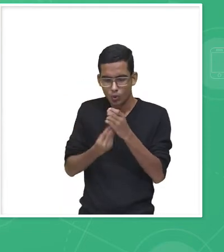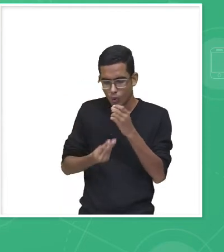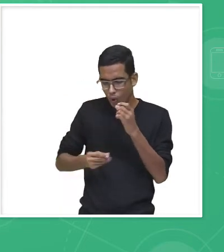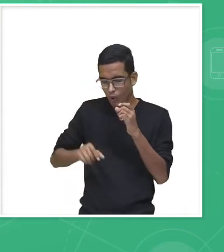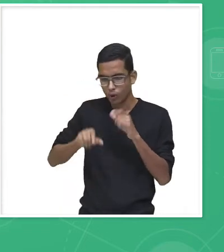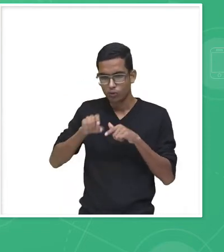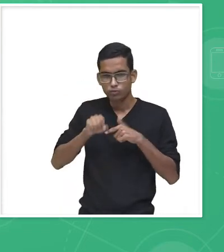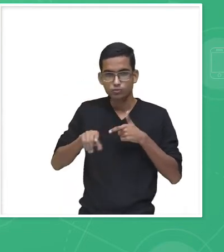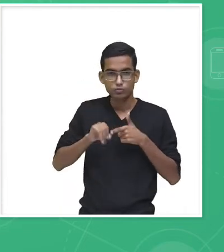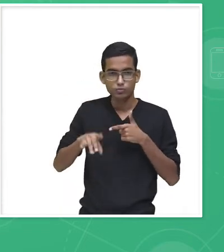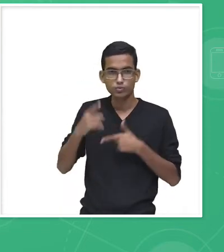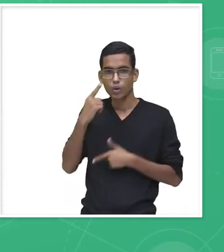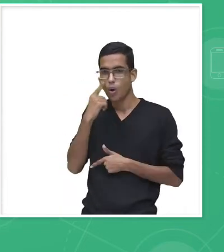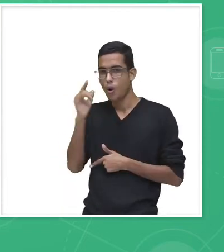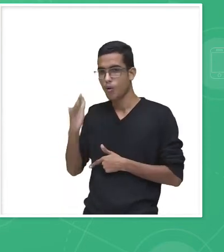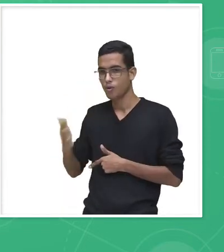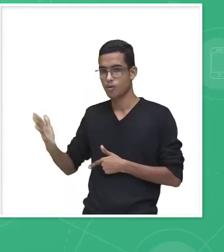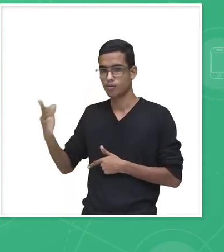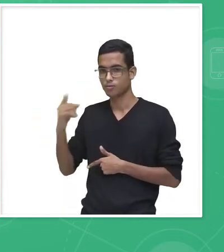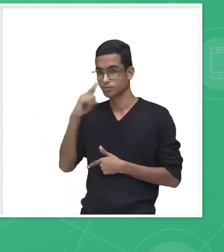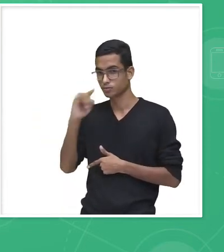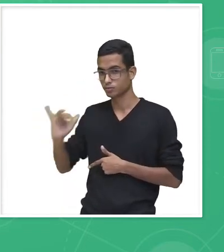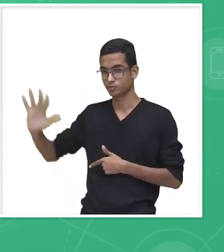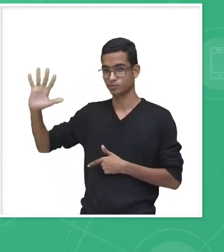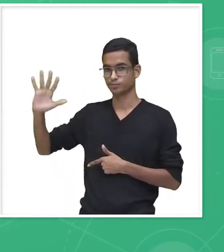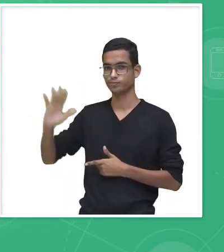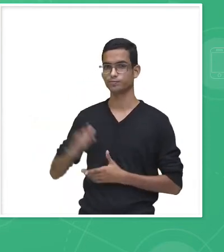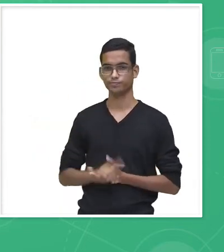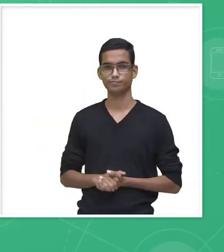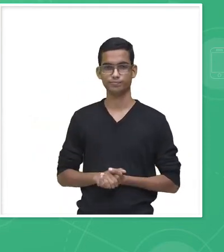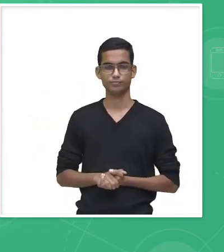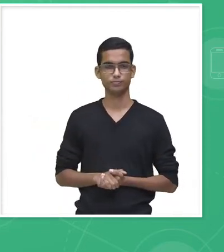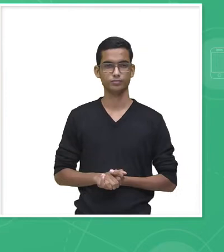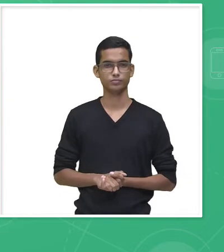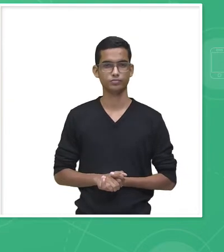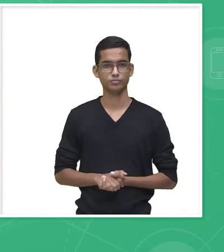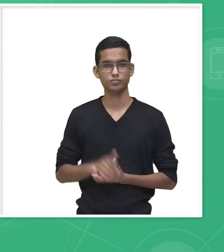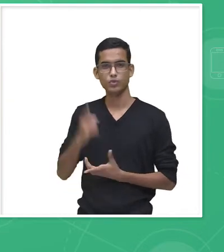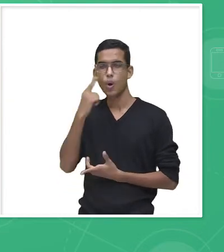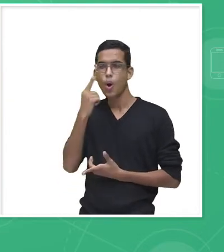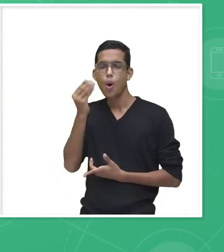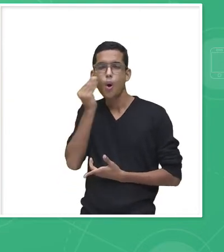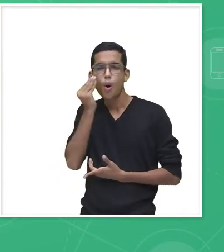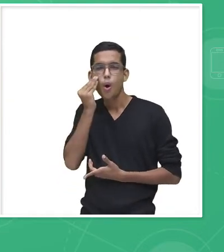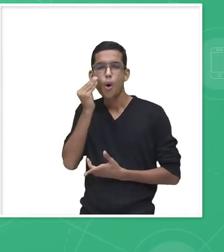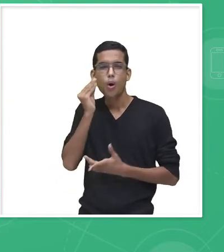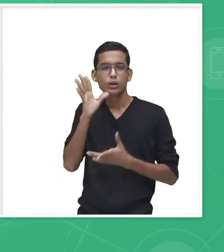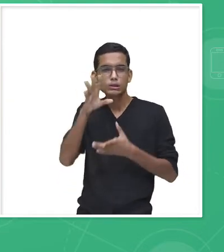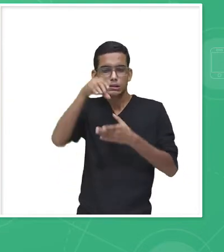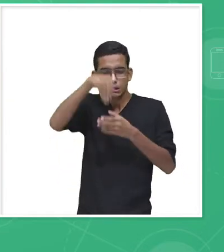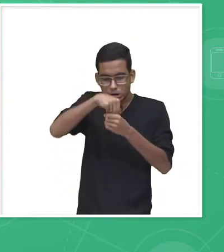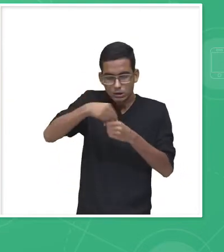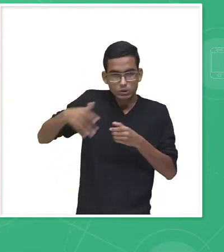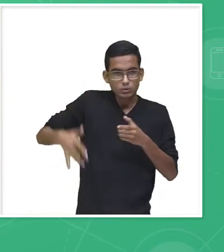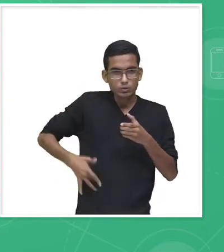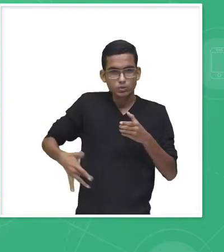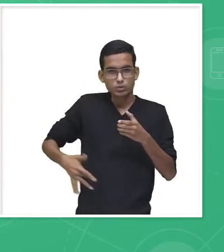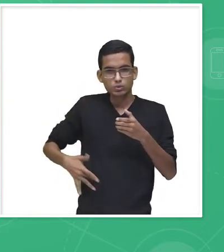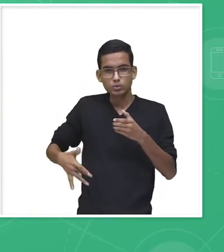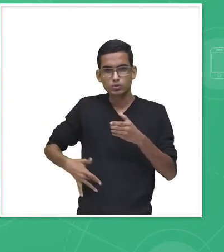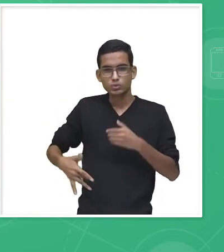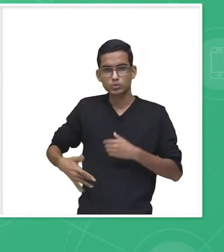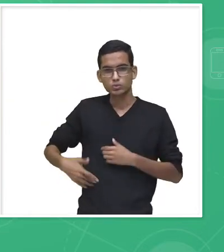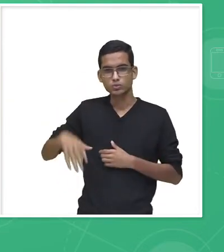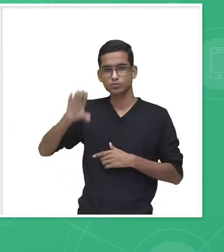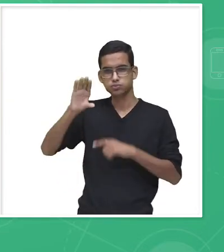longe o mal né dos rins E aí eu consigo observar sua região interna na parte mais externa a gente tem que